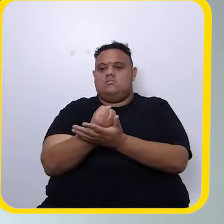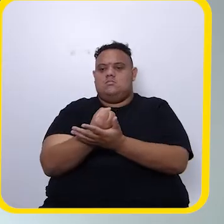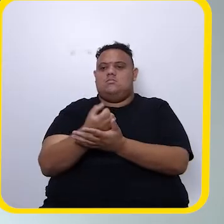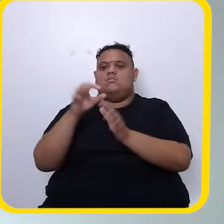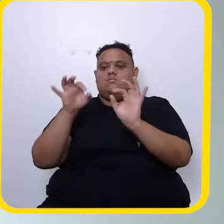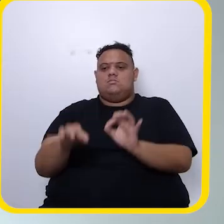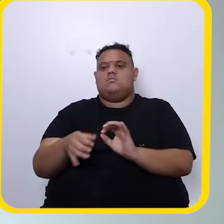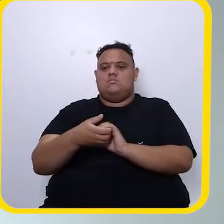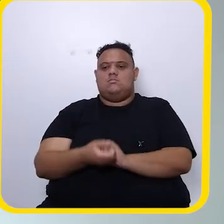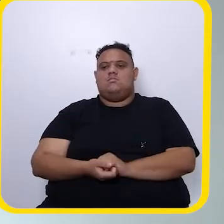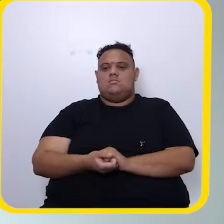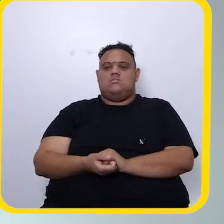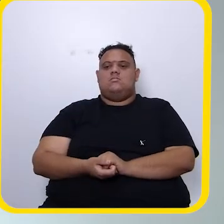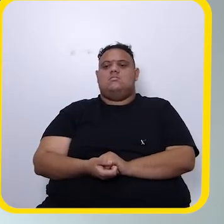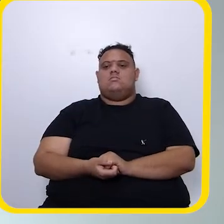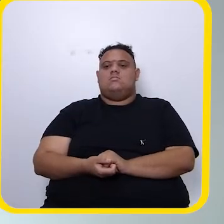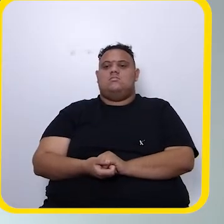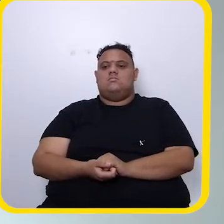né, que foi